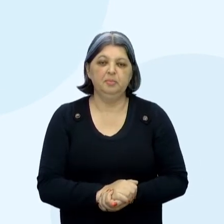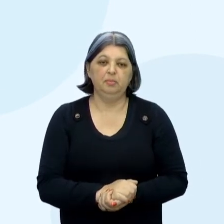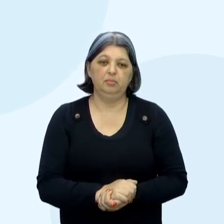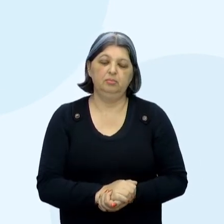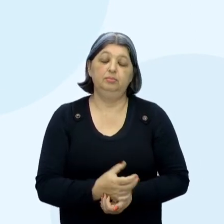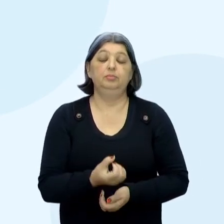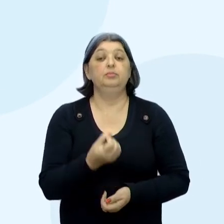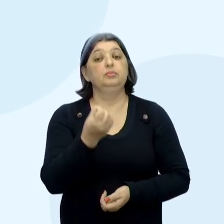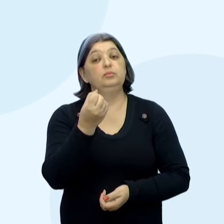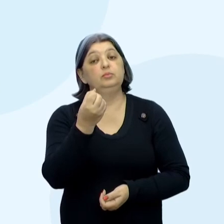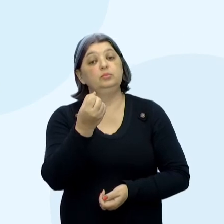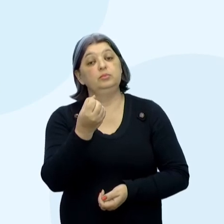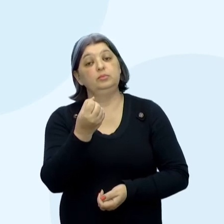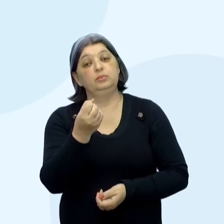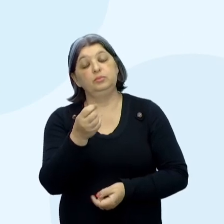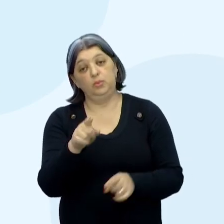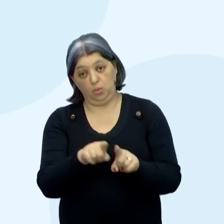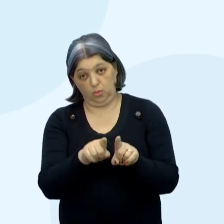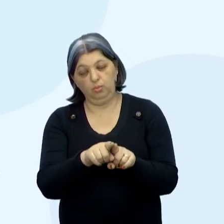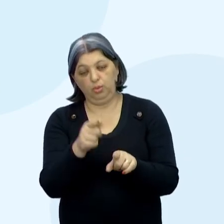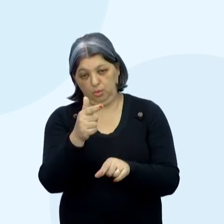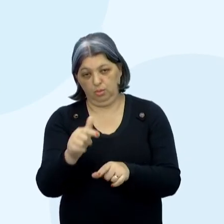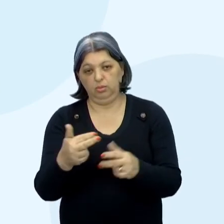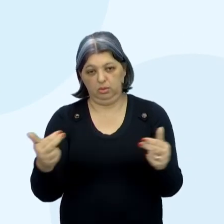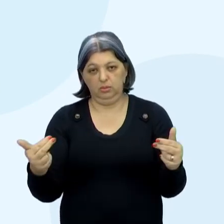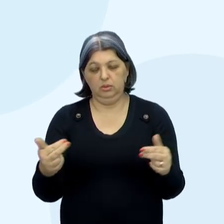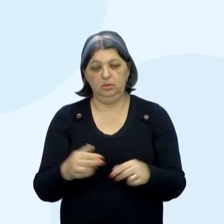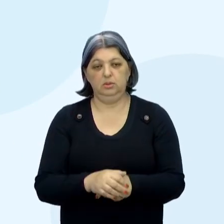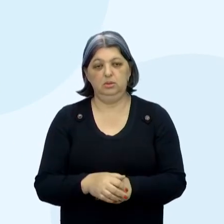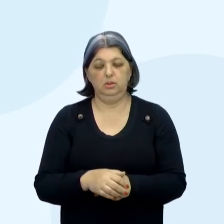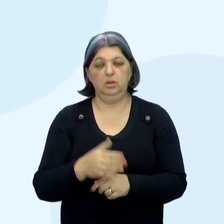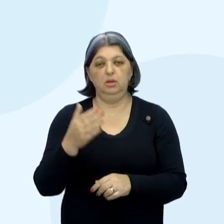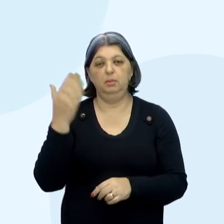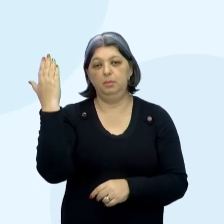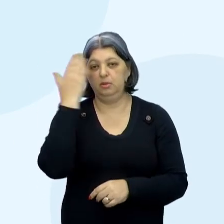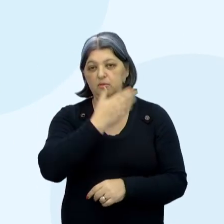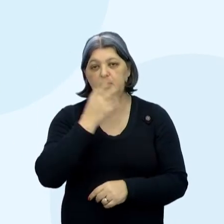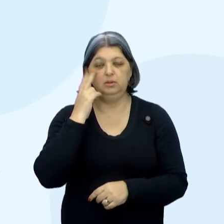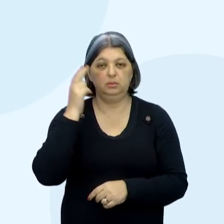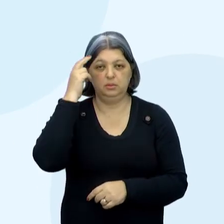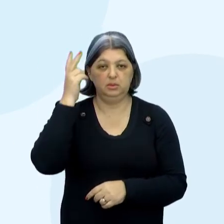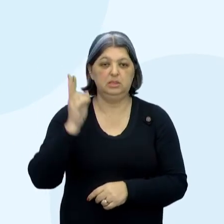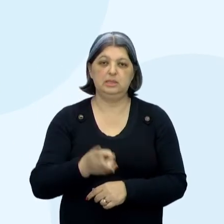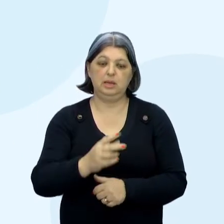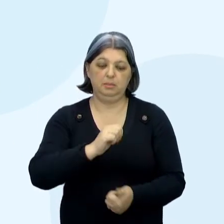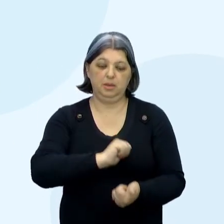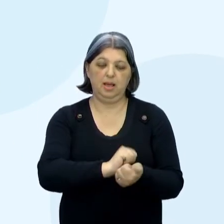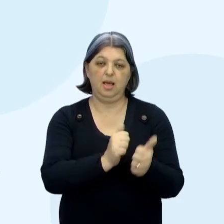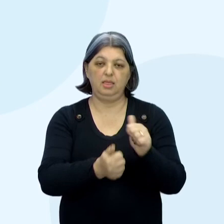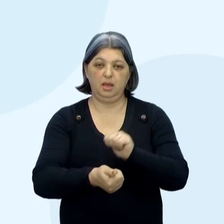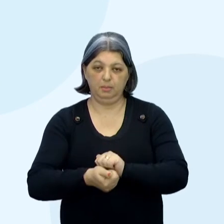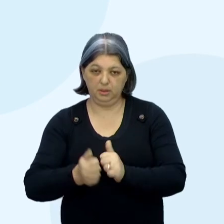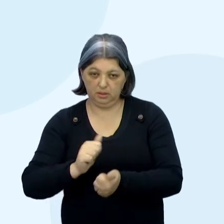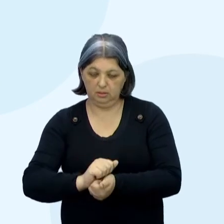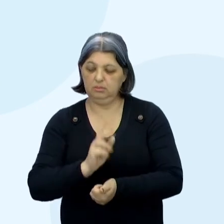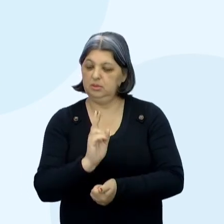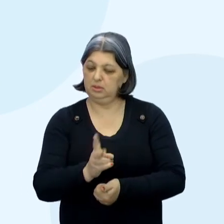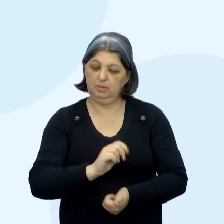E outra coisa também que acontece, provando que a cultura é sempre adaptativa, ela está sempre